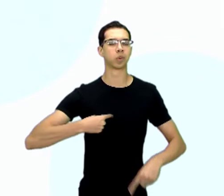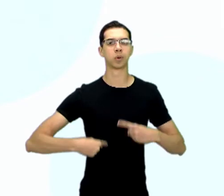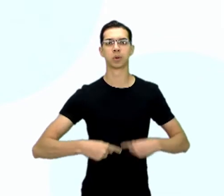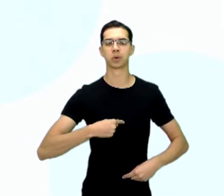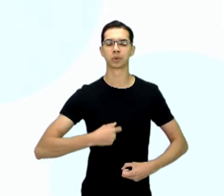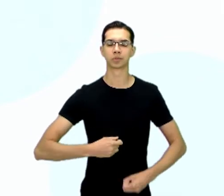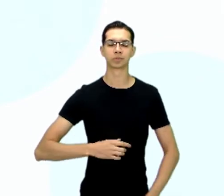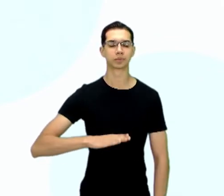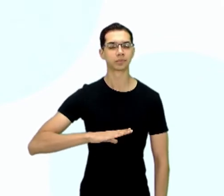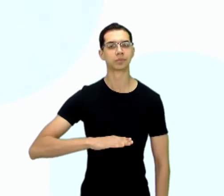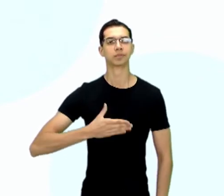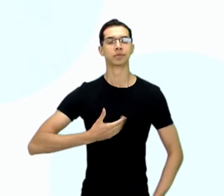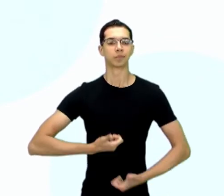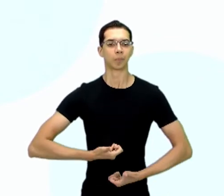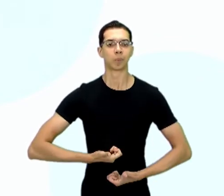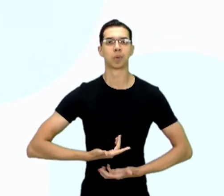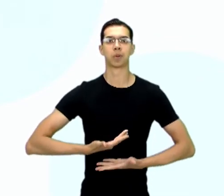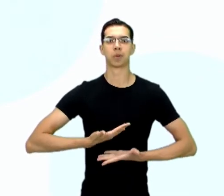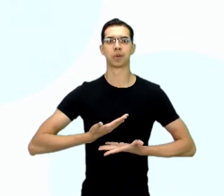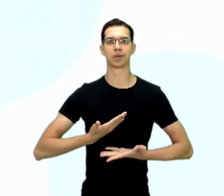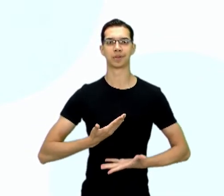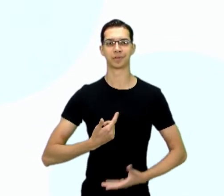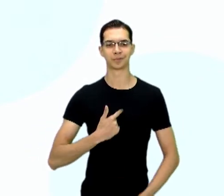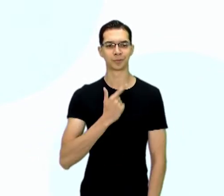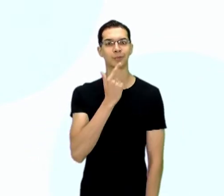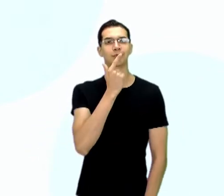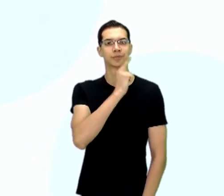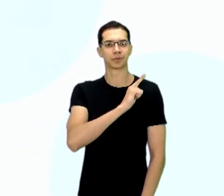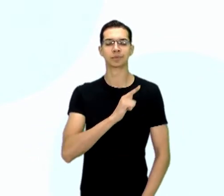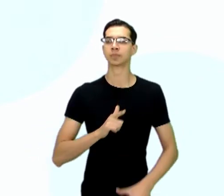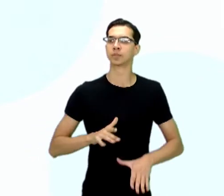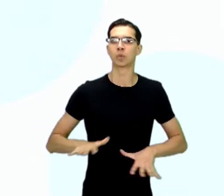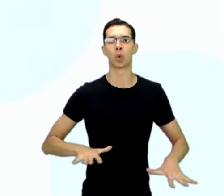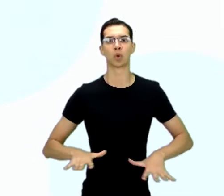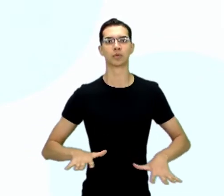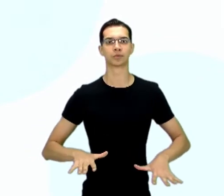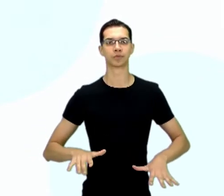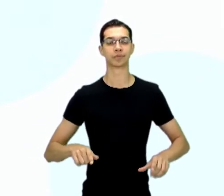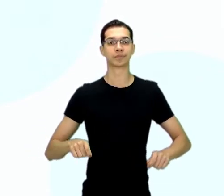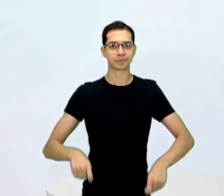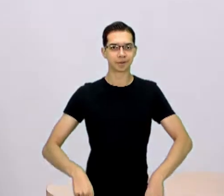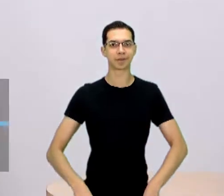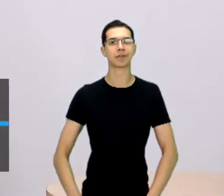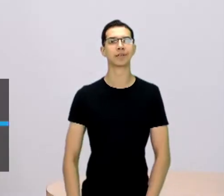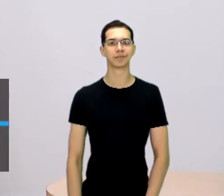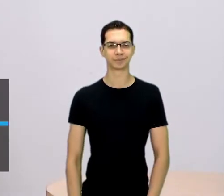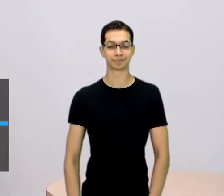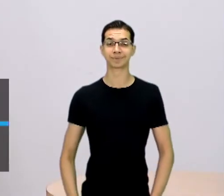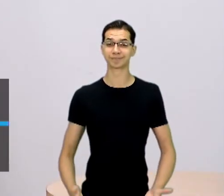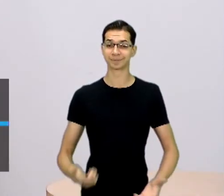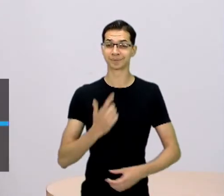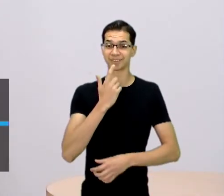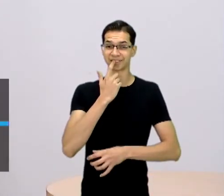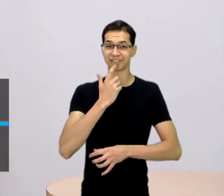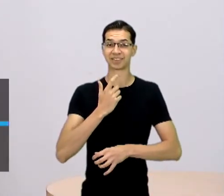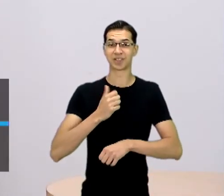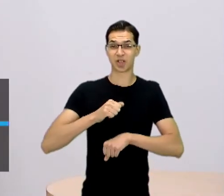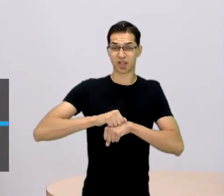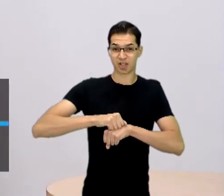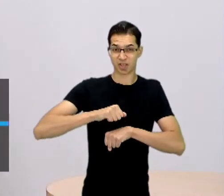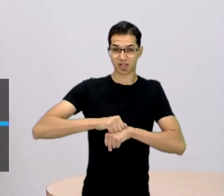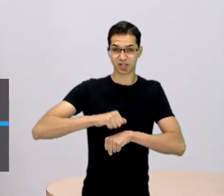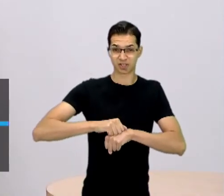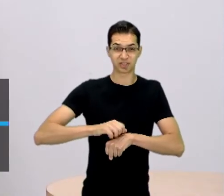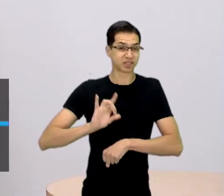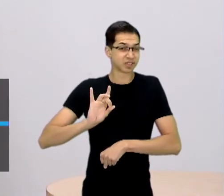consiga realizar a movimentação que eu preciso fazer. Então, só o meu osso, ele não vai se